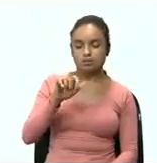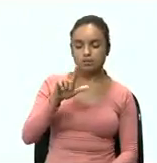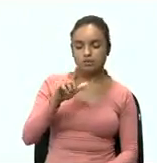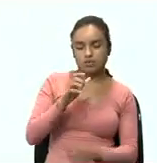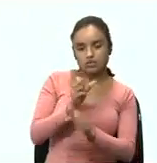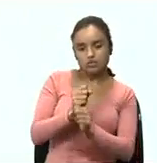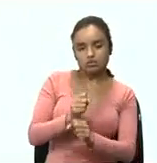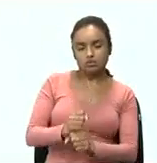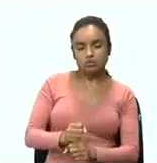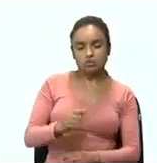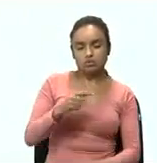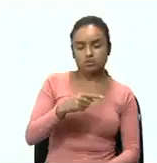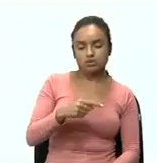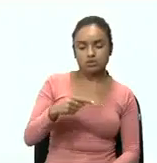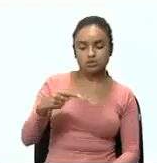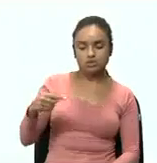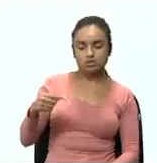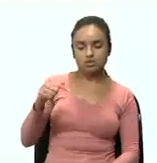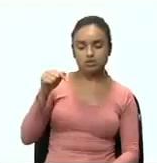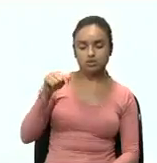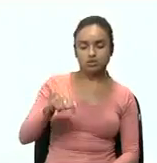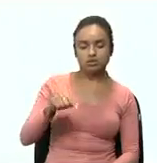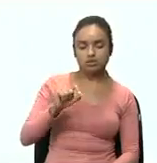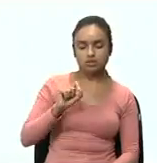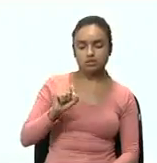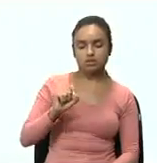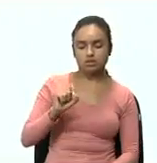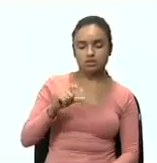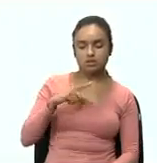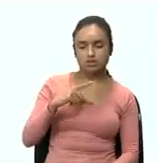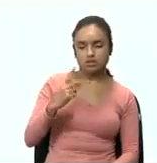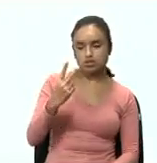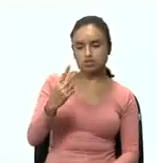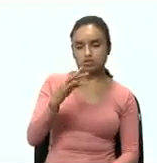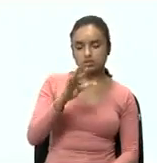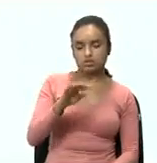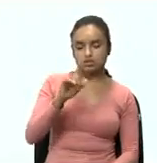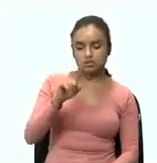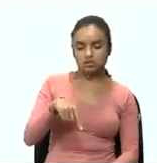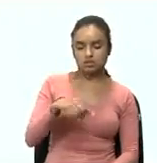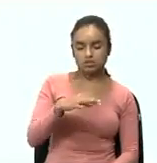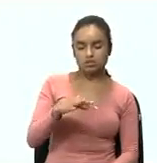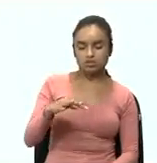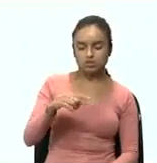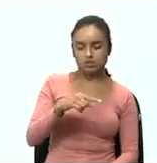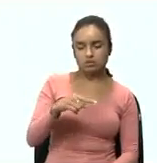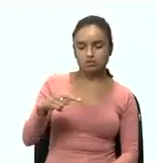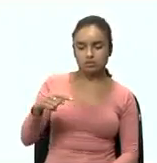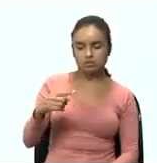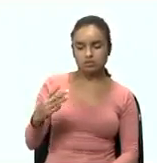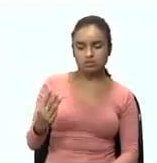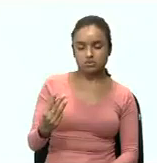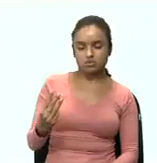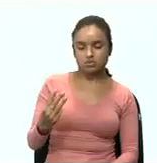menos, aqui no caso, 2t menos 3